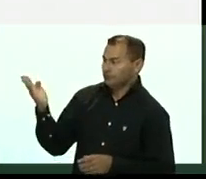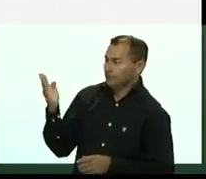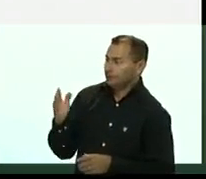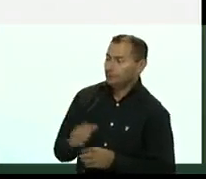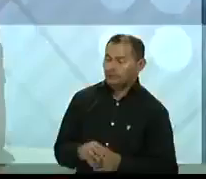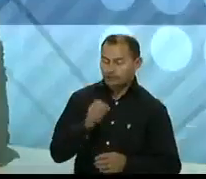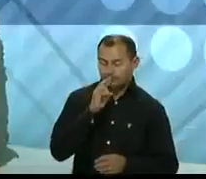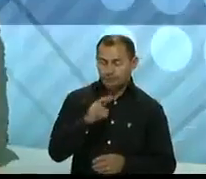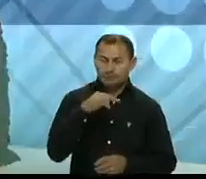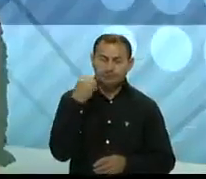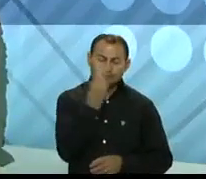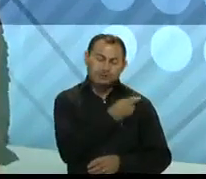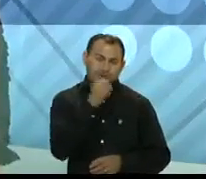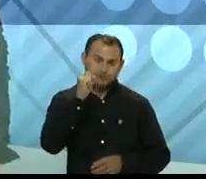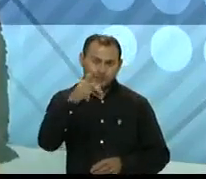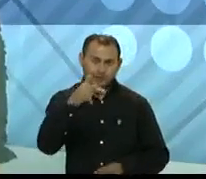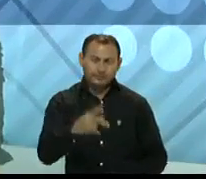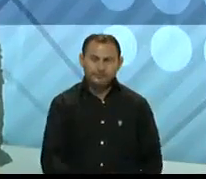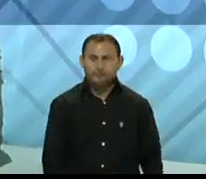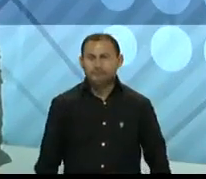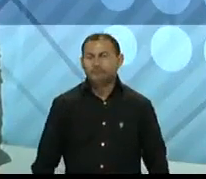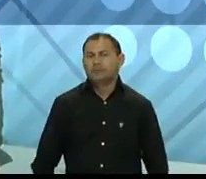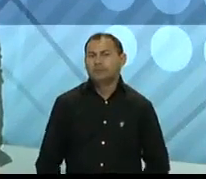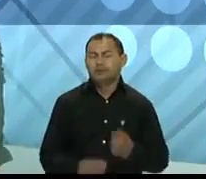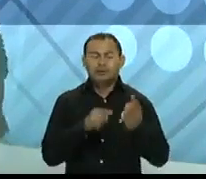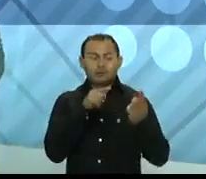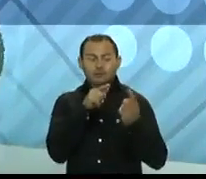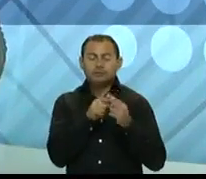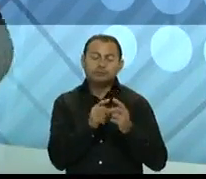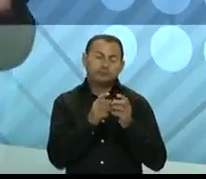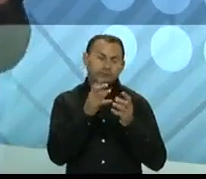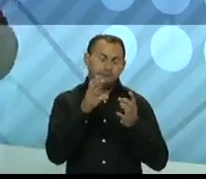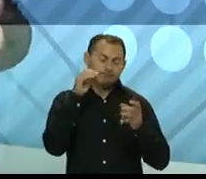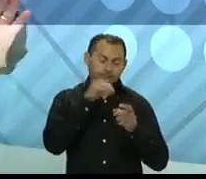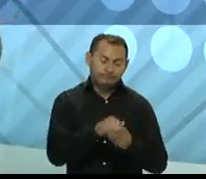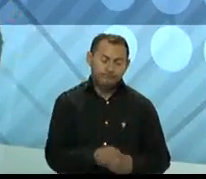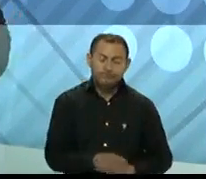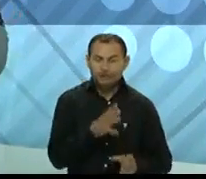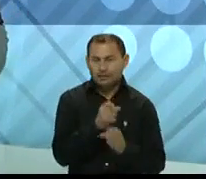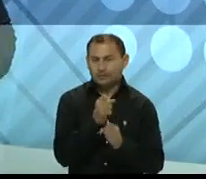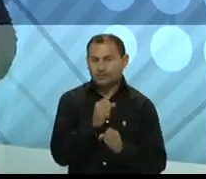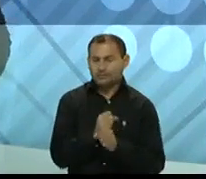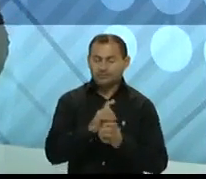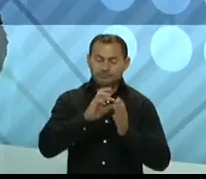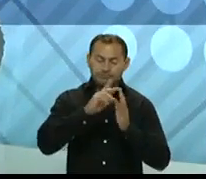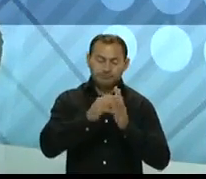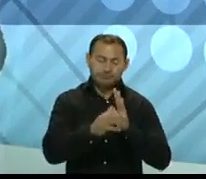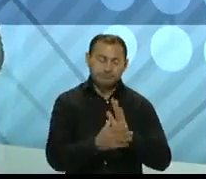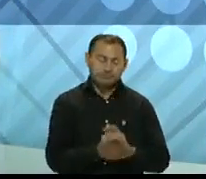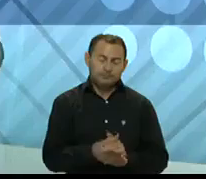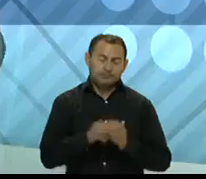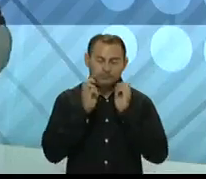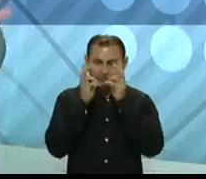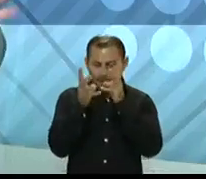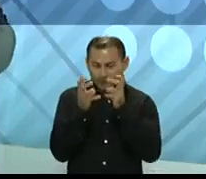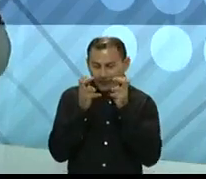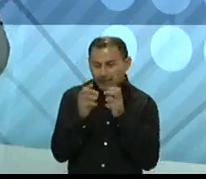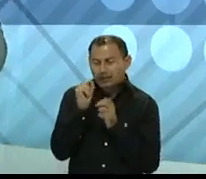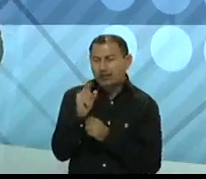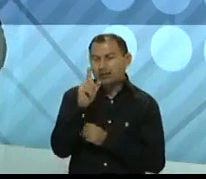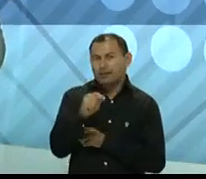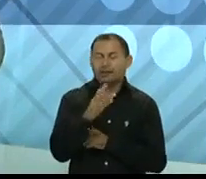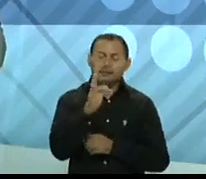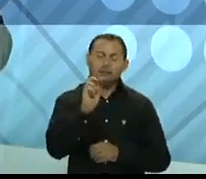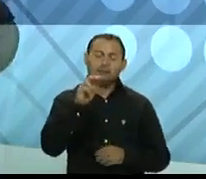gente resolver as nossas situações. Essa é uma função típica que cai para calcular a derivada, onde a gente tem que identificar quem são